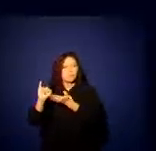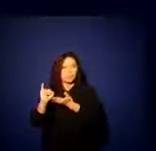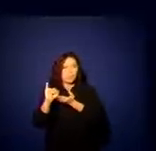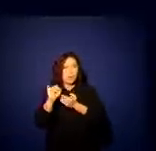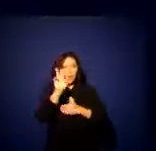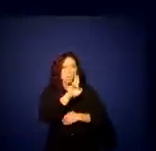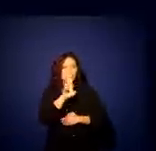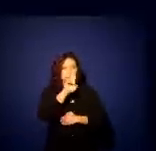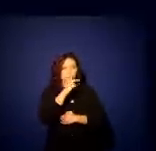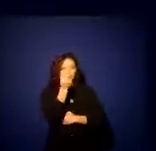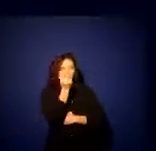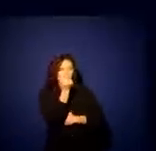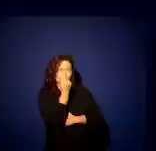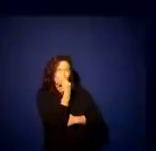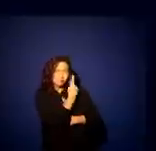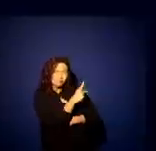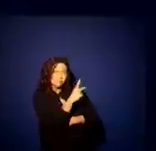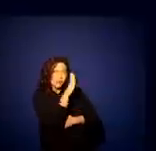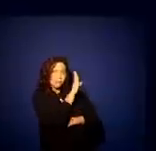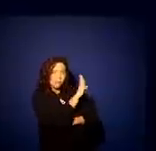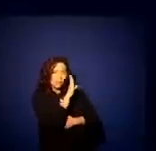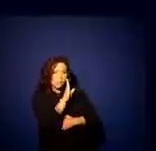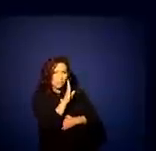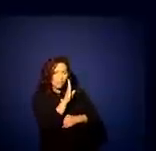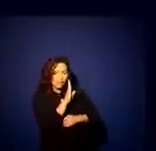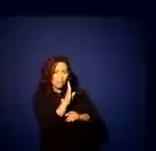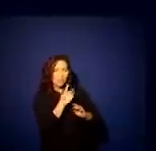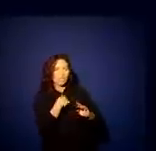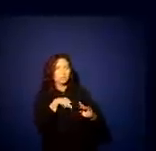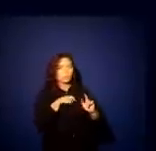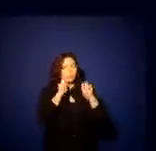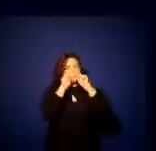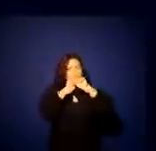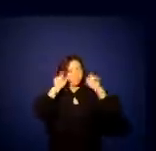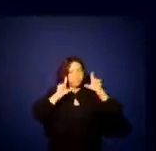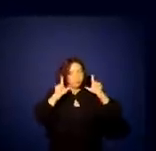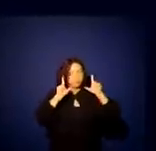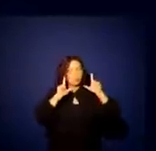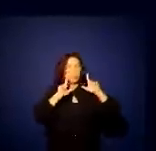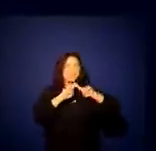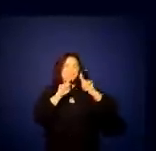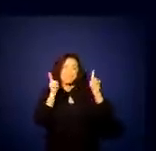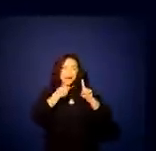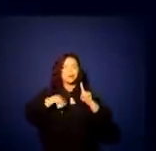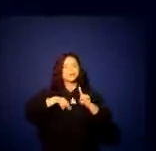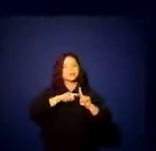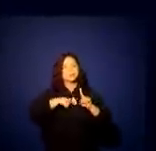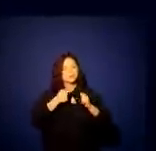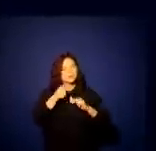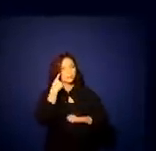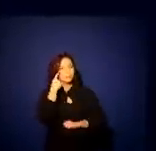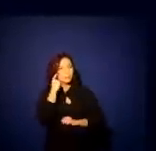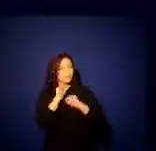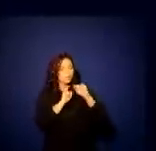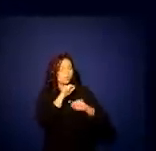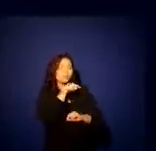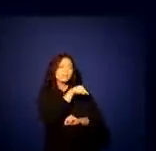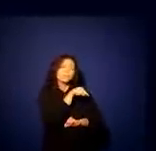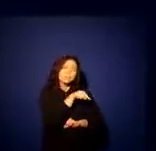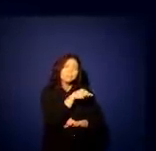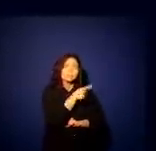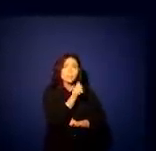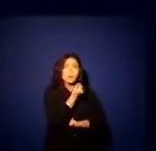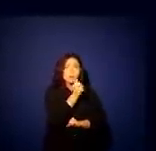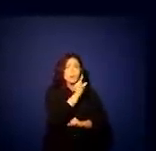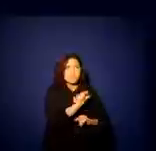até nesse momento a gente não tá com grandes preocupações estamos atentos achando que esse ativo tá barato no caso da Petro